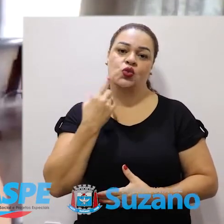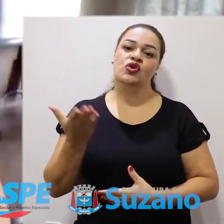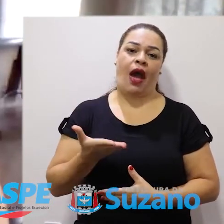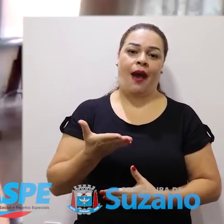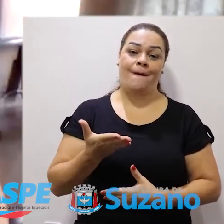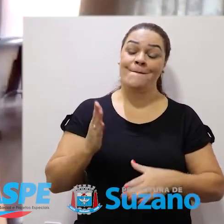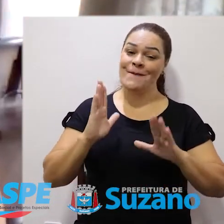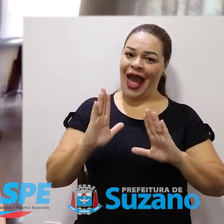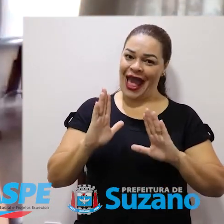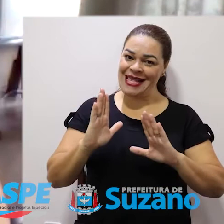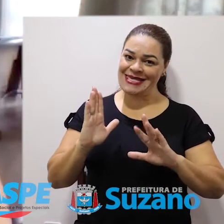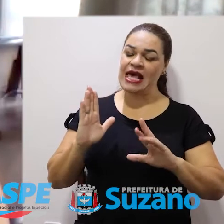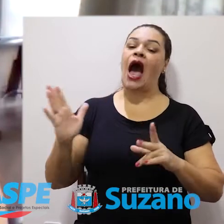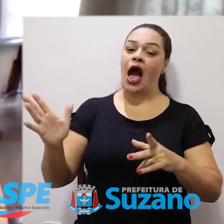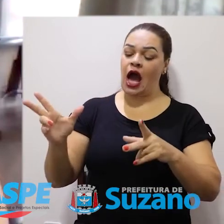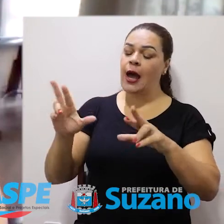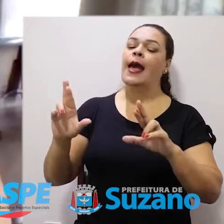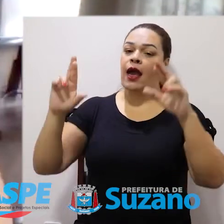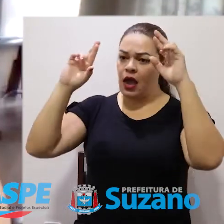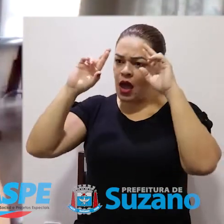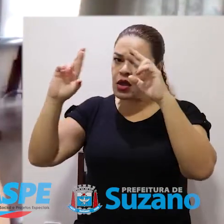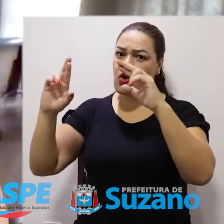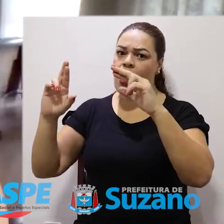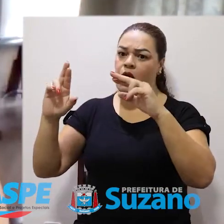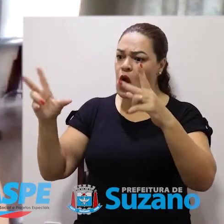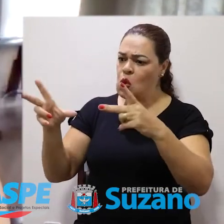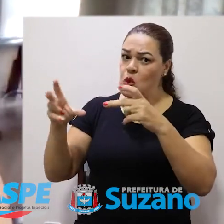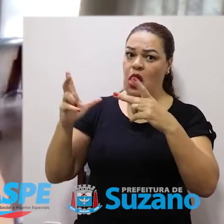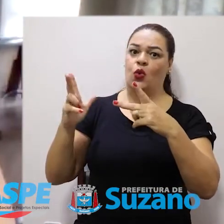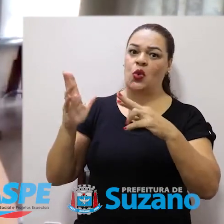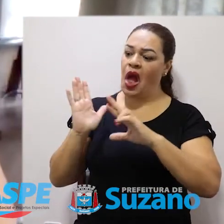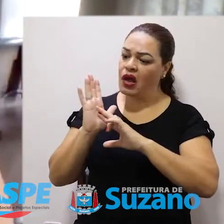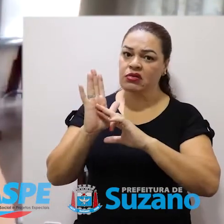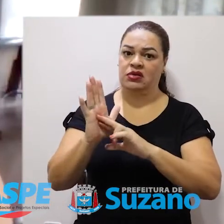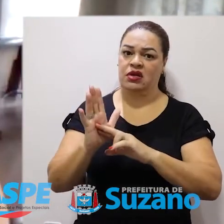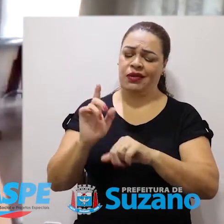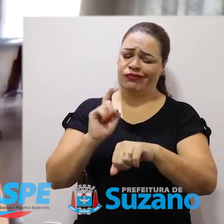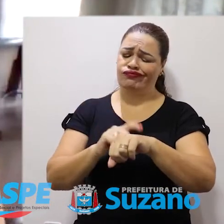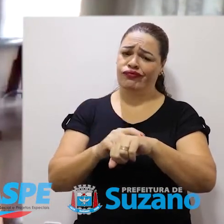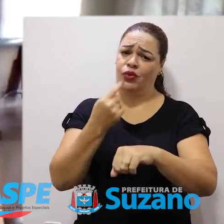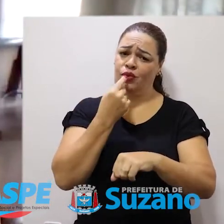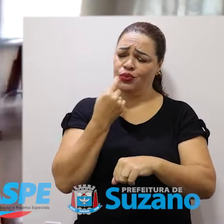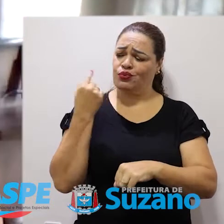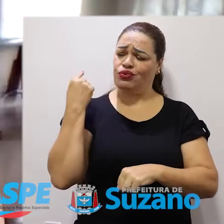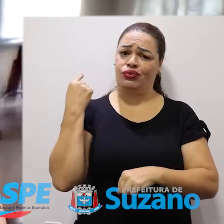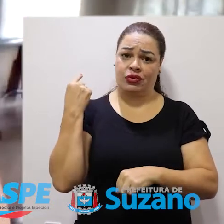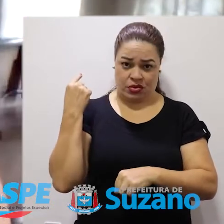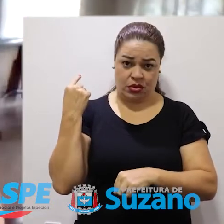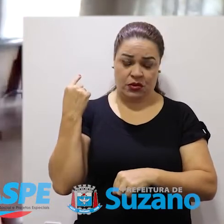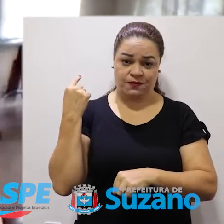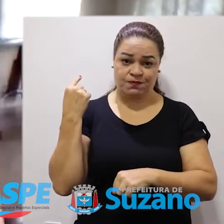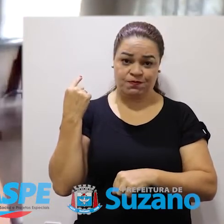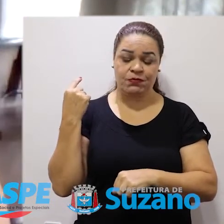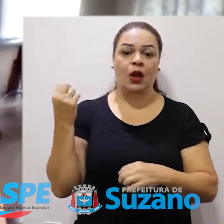Língua de sinais só é reconhecida há pouco tempo. Então, essa língua de sinais que é reconhecida há pouco tempo é